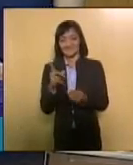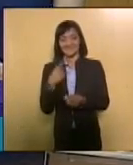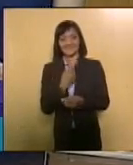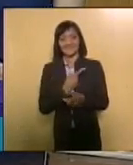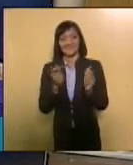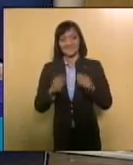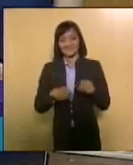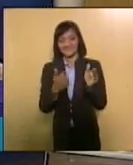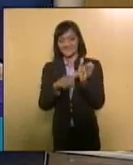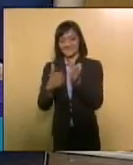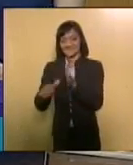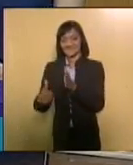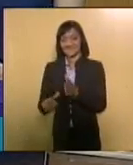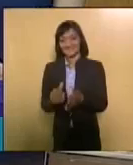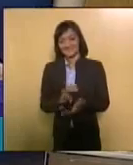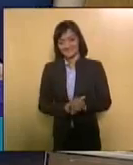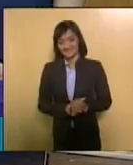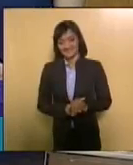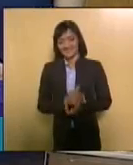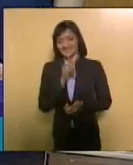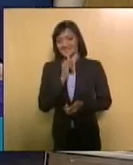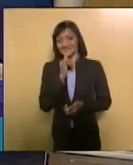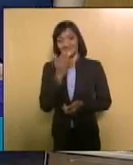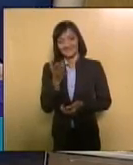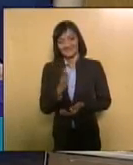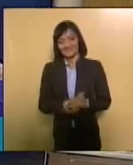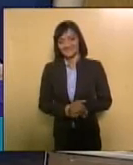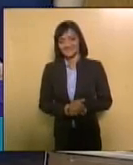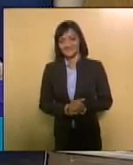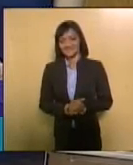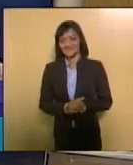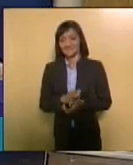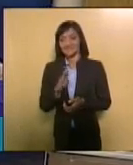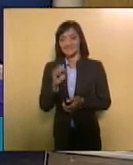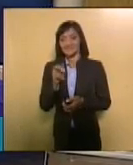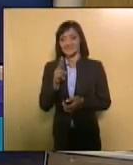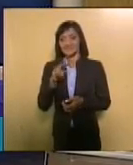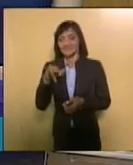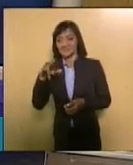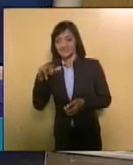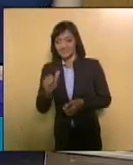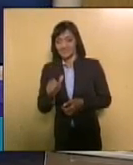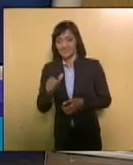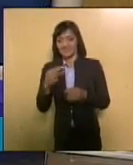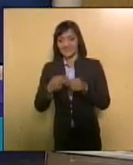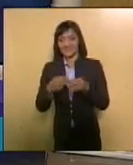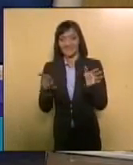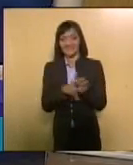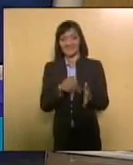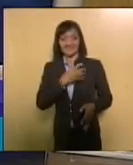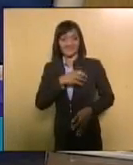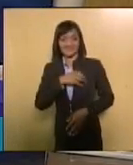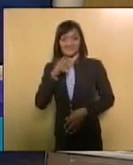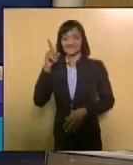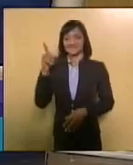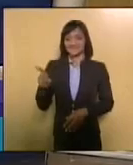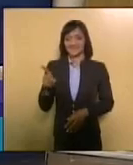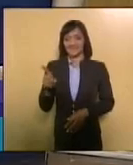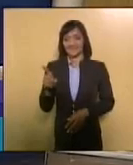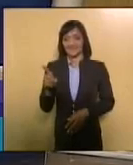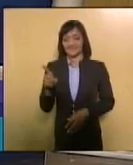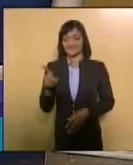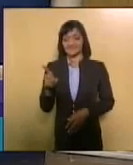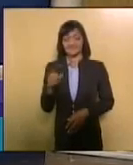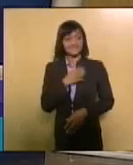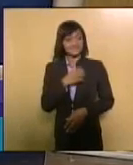análises né e exemplo barreiras o município no interior da Bahia que Aliás a Bahia é o estado que pior